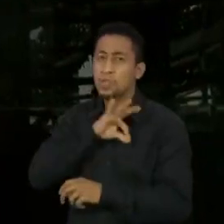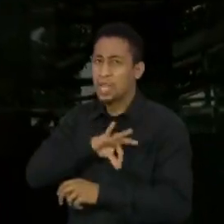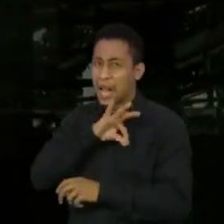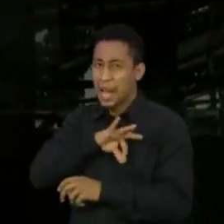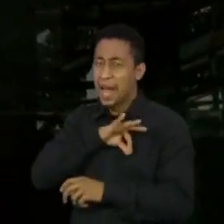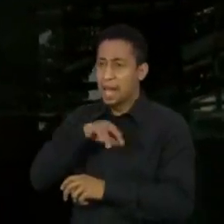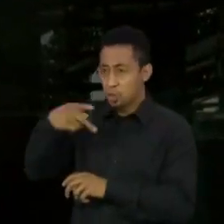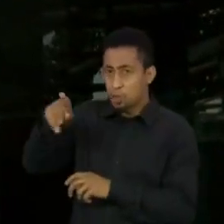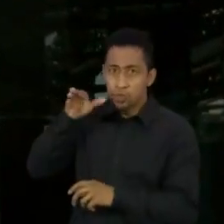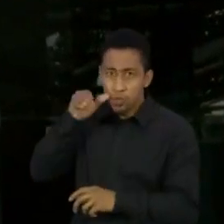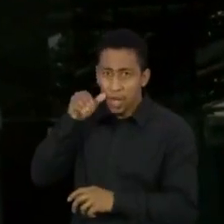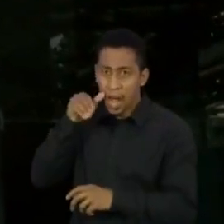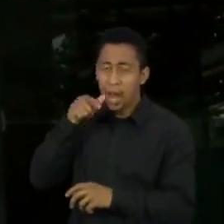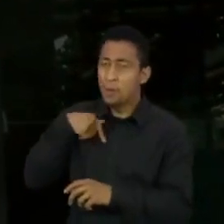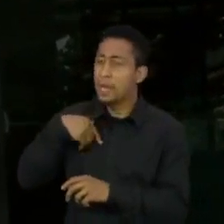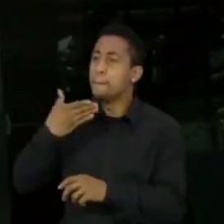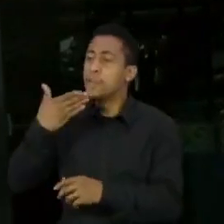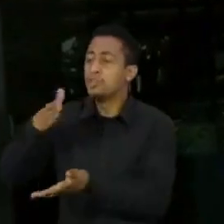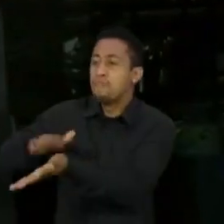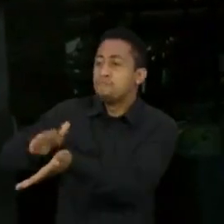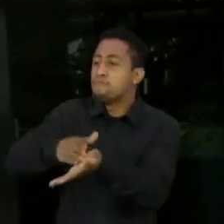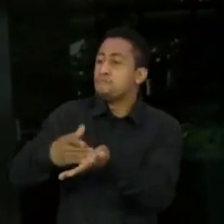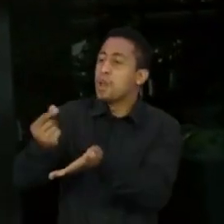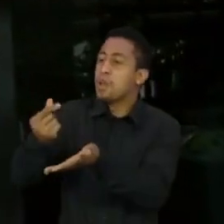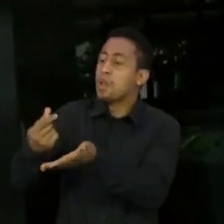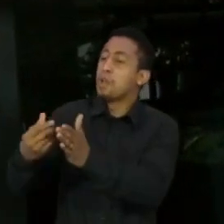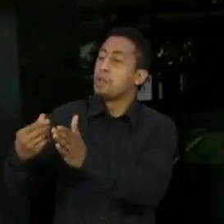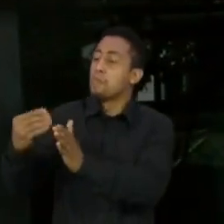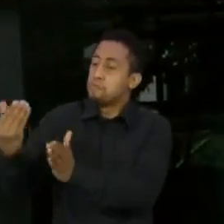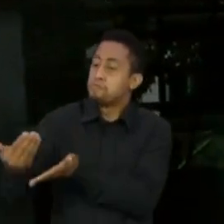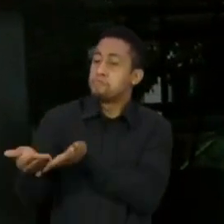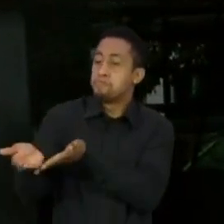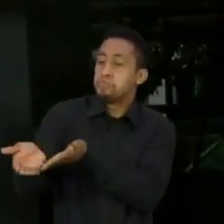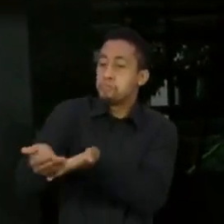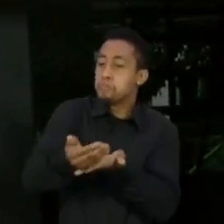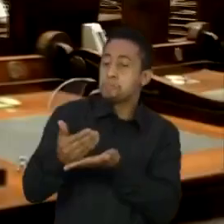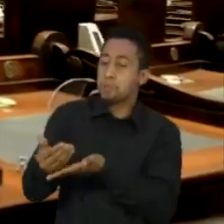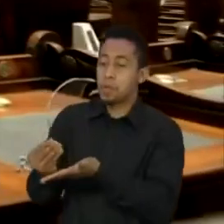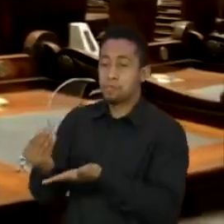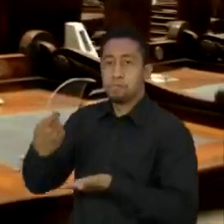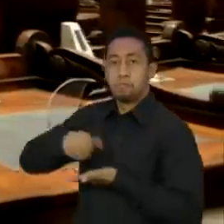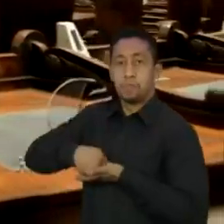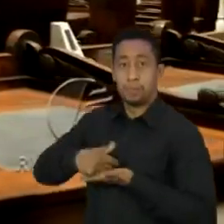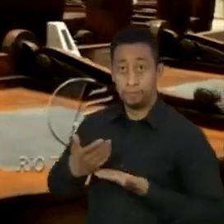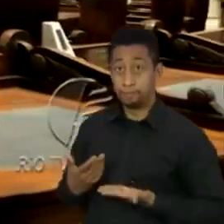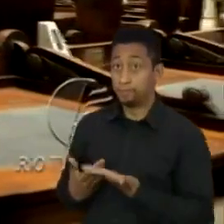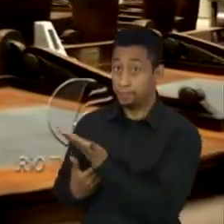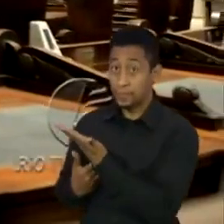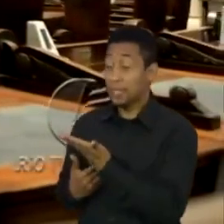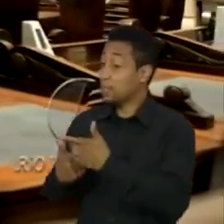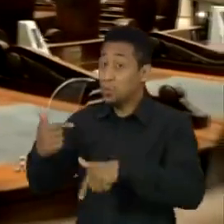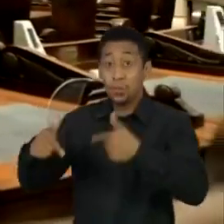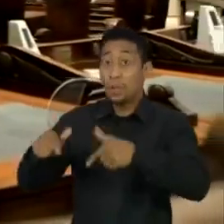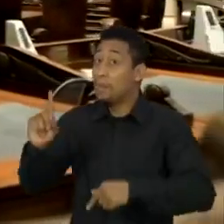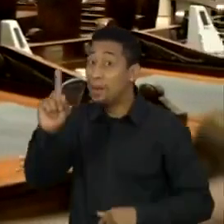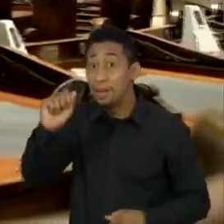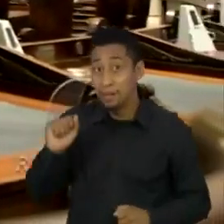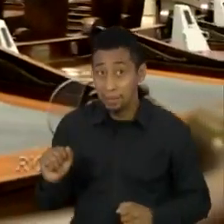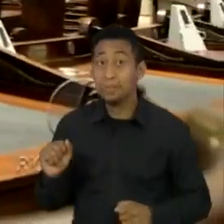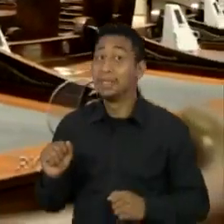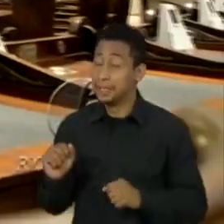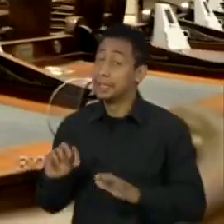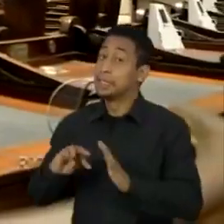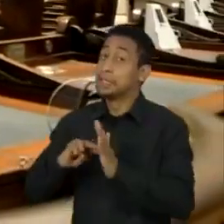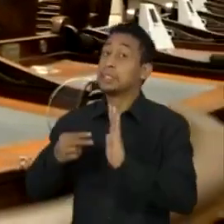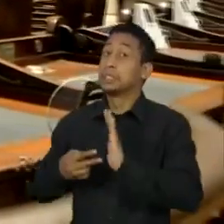para o Ministério Público há indícios de que os assessores não cumpriam o expediente na casa podendo assim